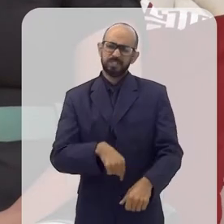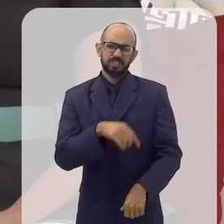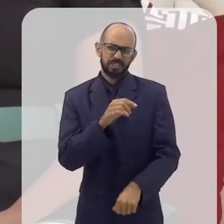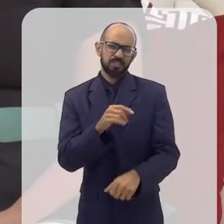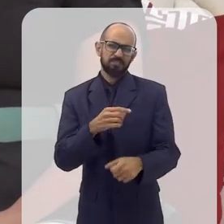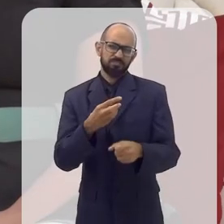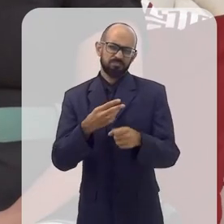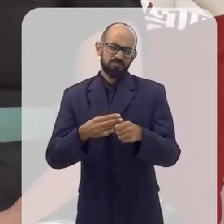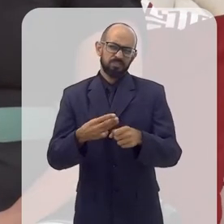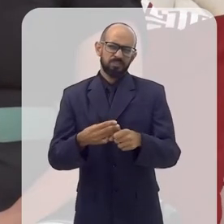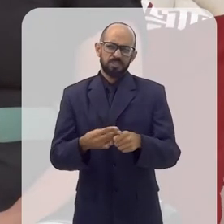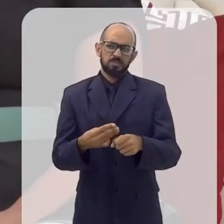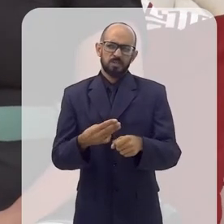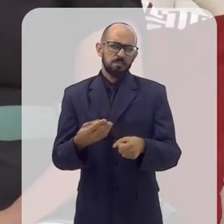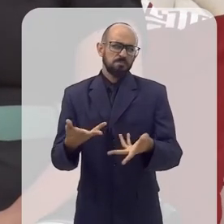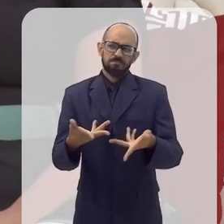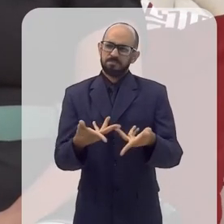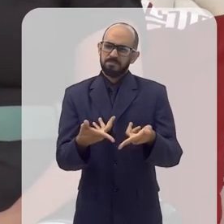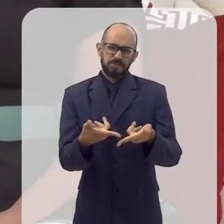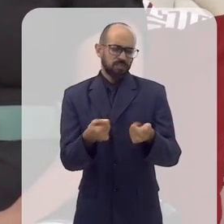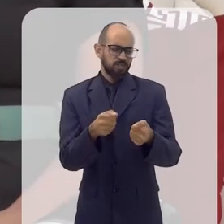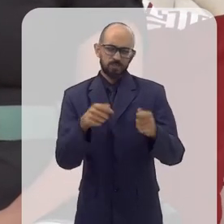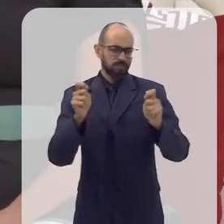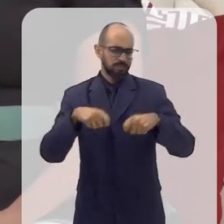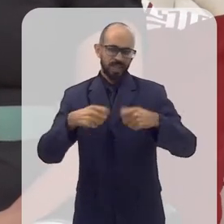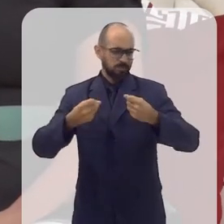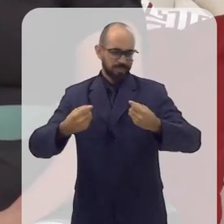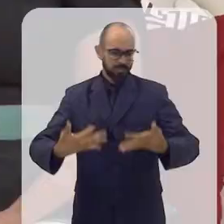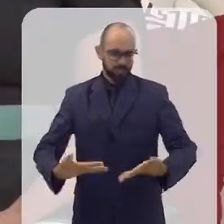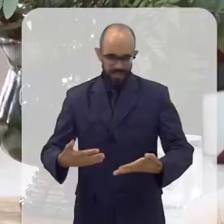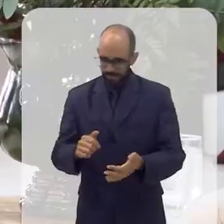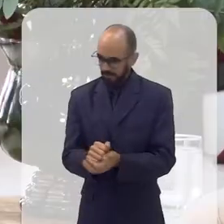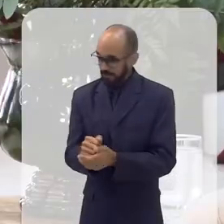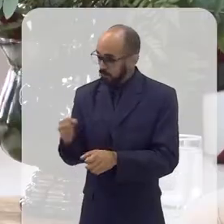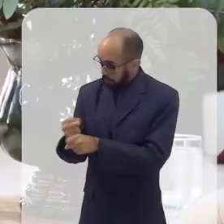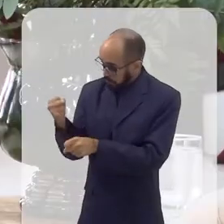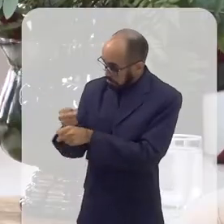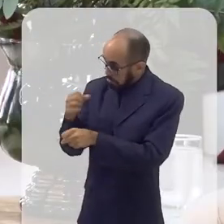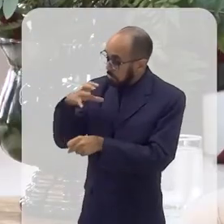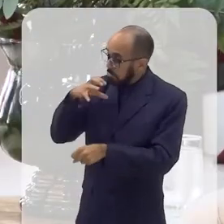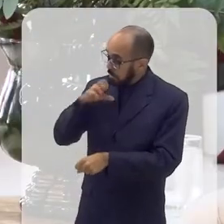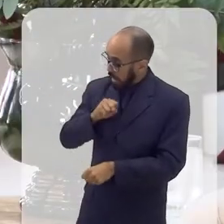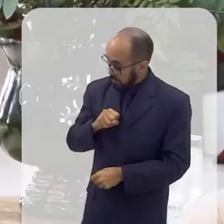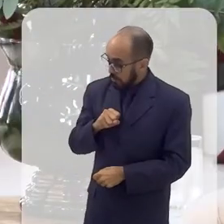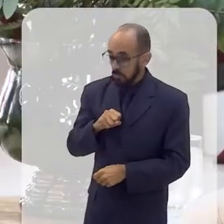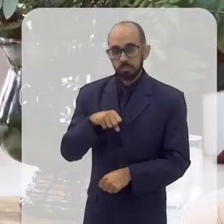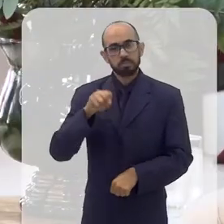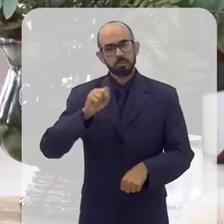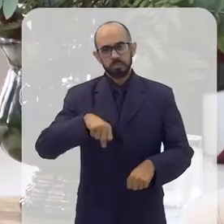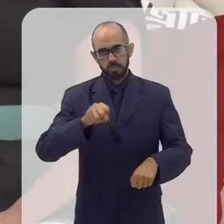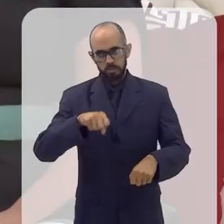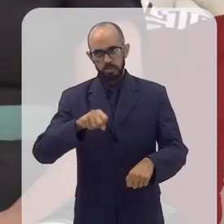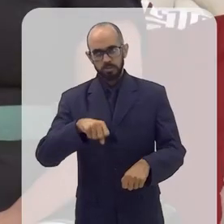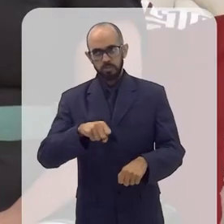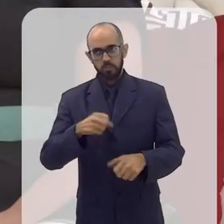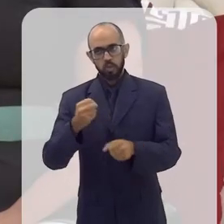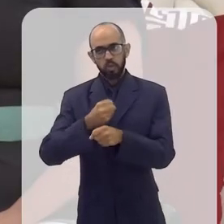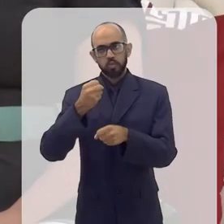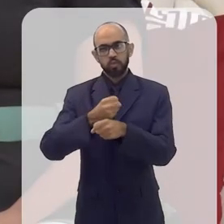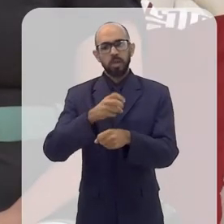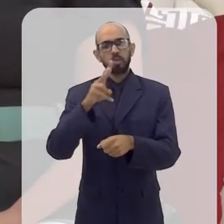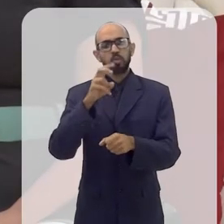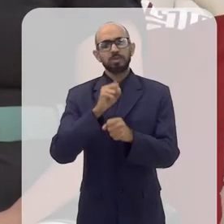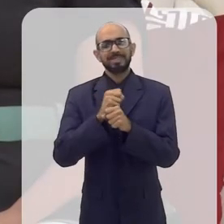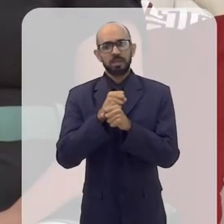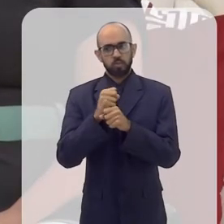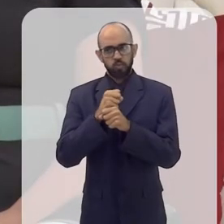na cidade, é uma bênção que nós não conseguimos nem descrever. Que foi construído rapidamente, né? Ele foi